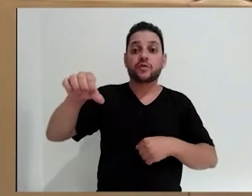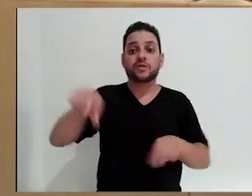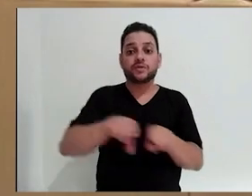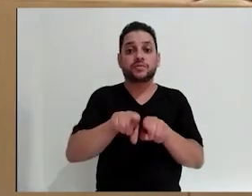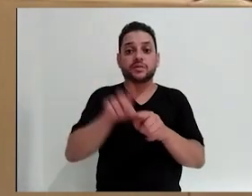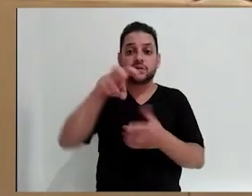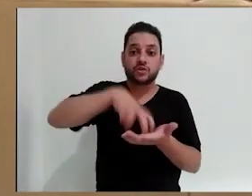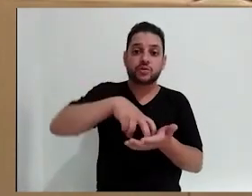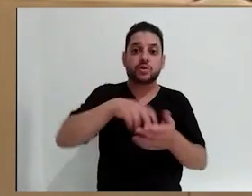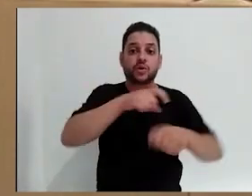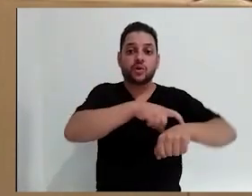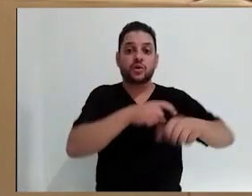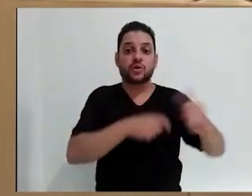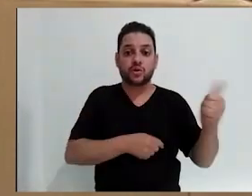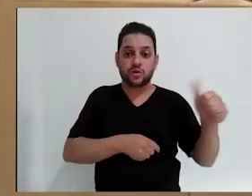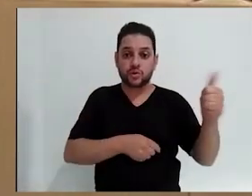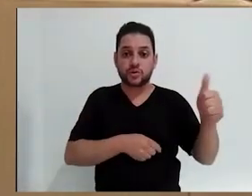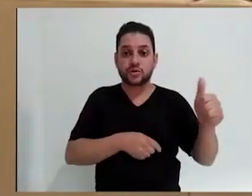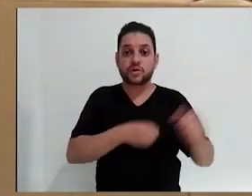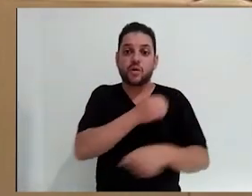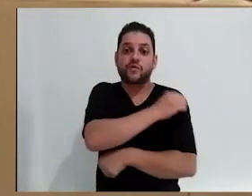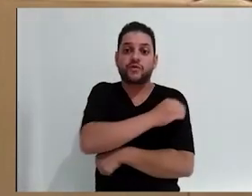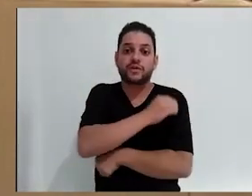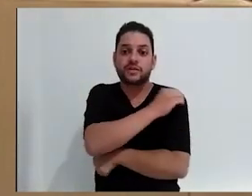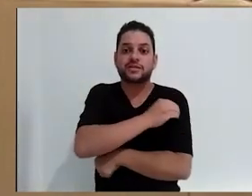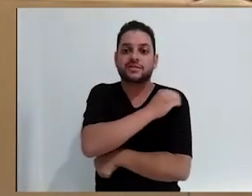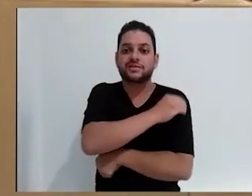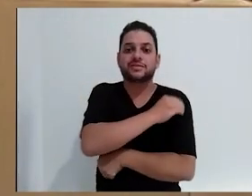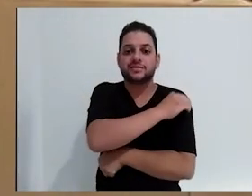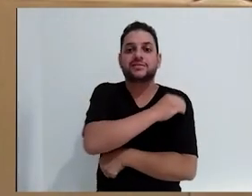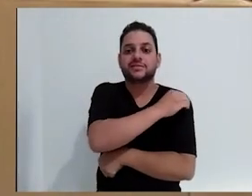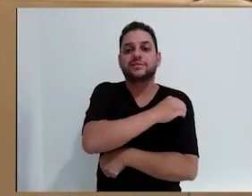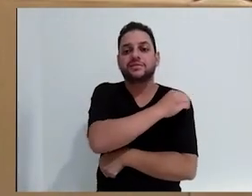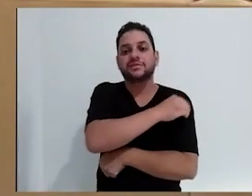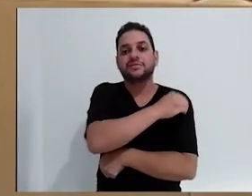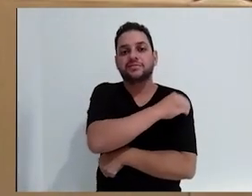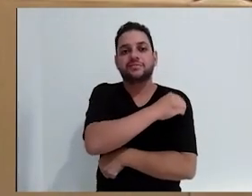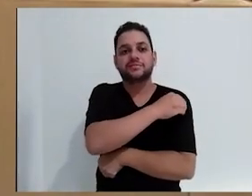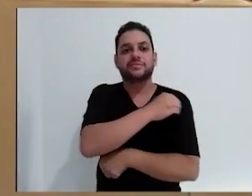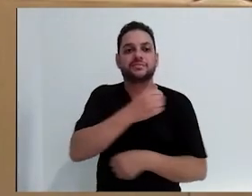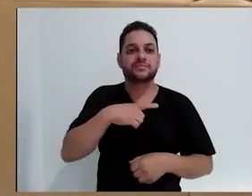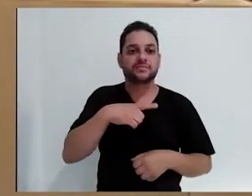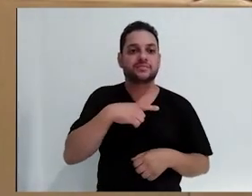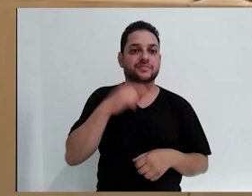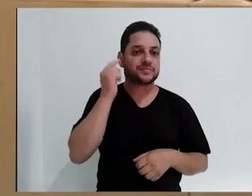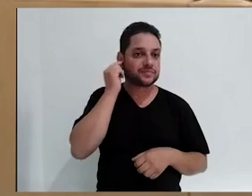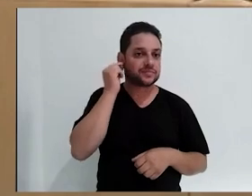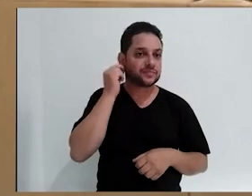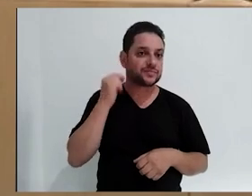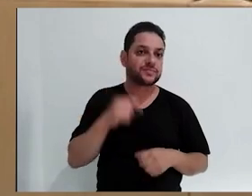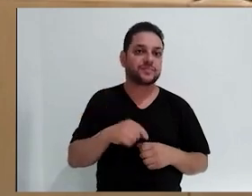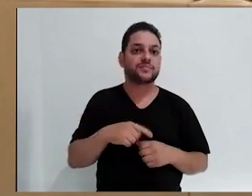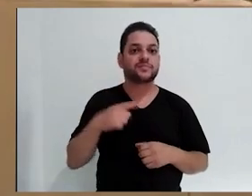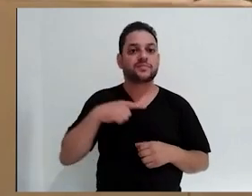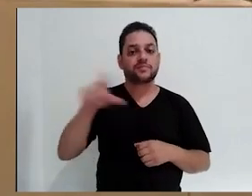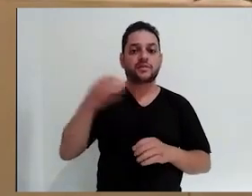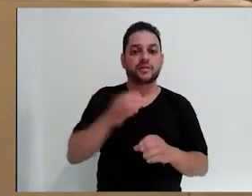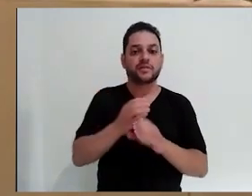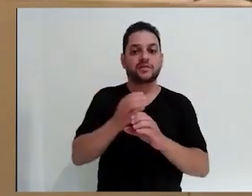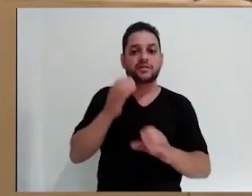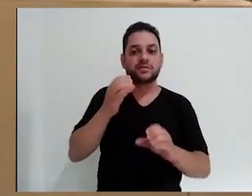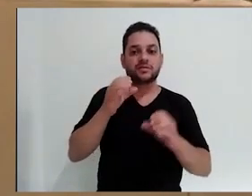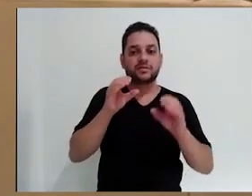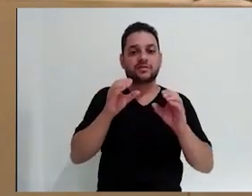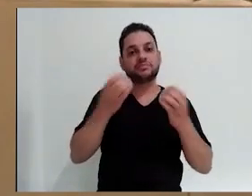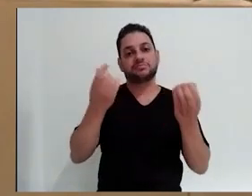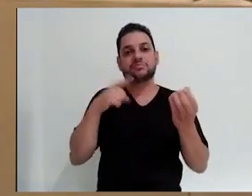11 horas, teremos uma oficina lá no juizado, no JusLab, no laboratório, onde nós vamos,